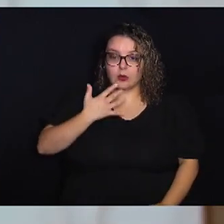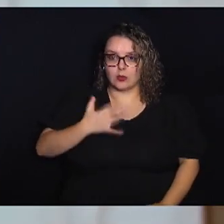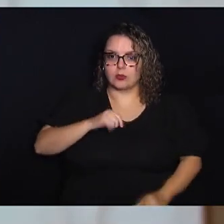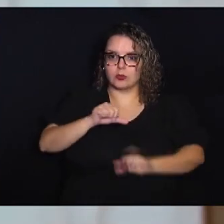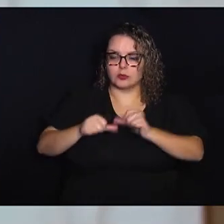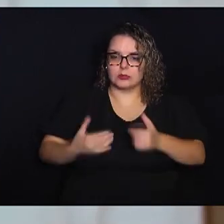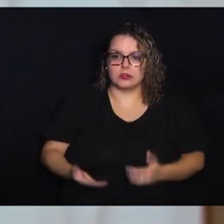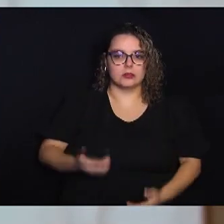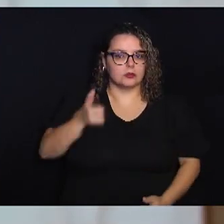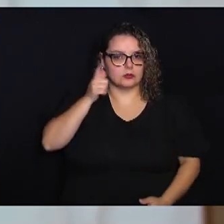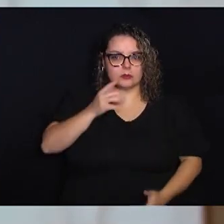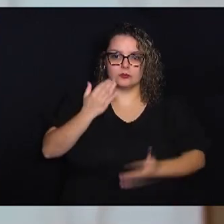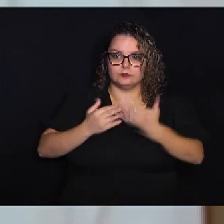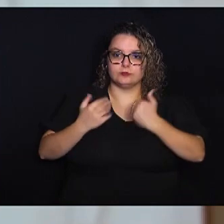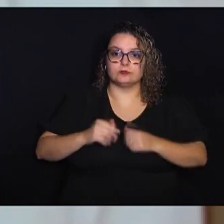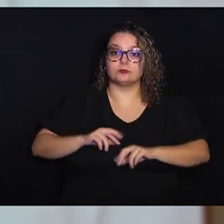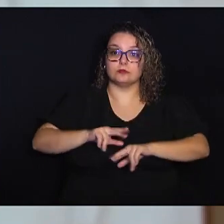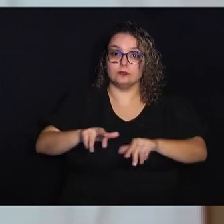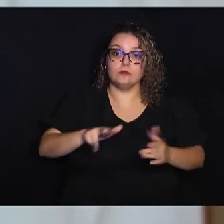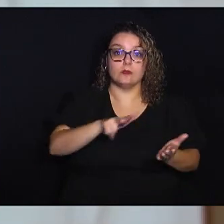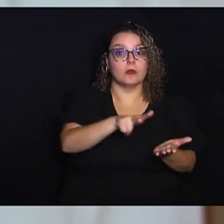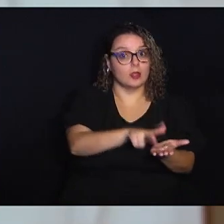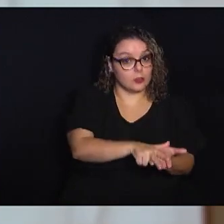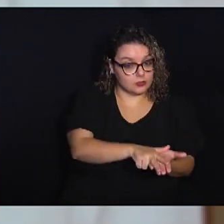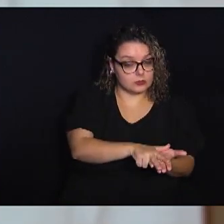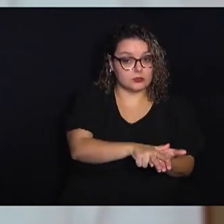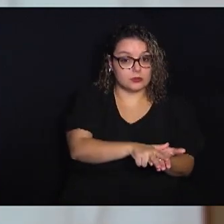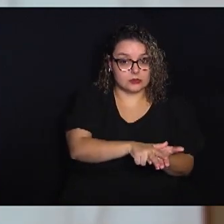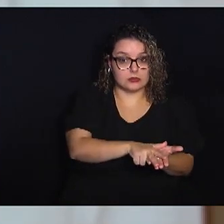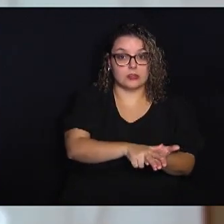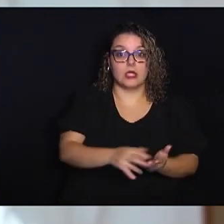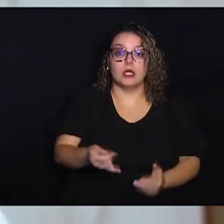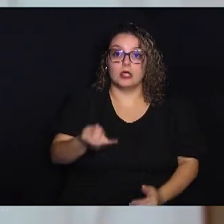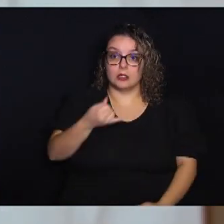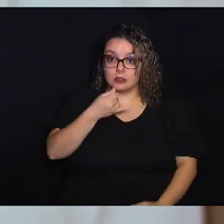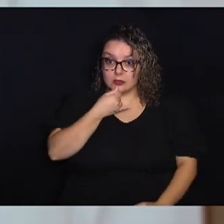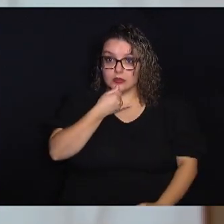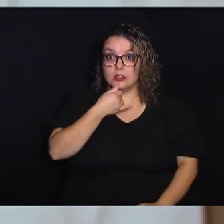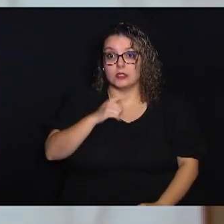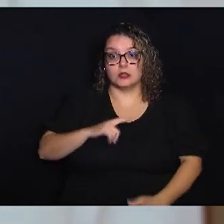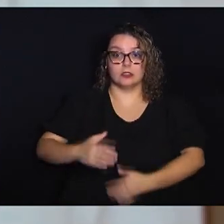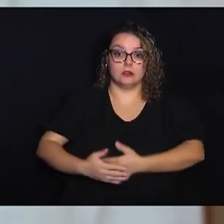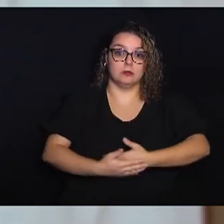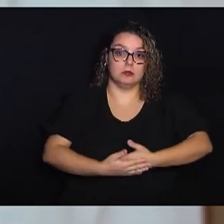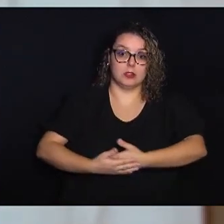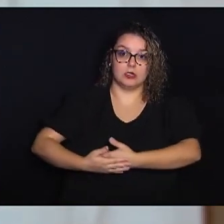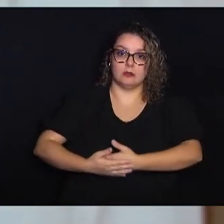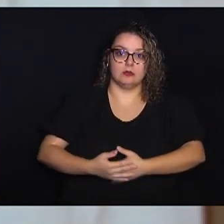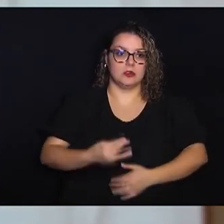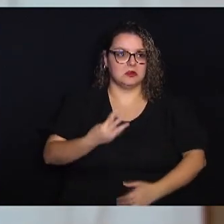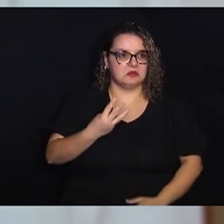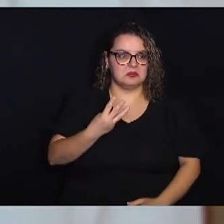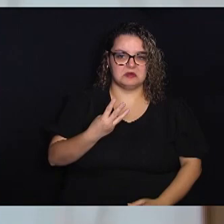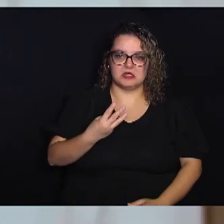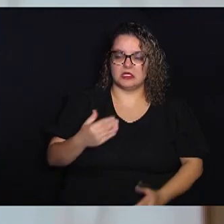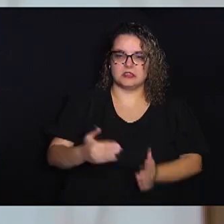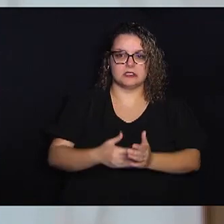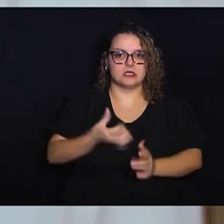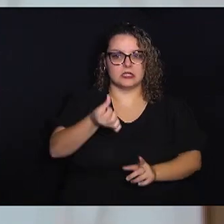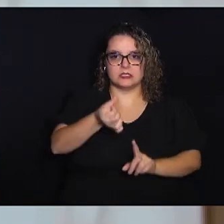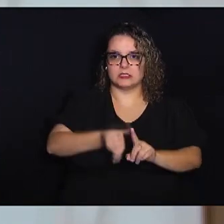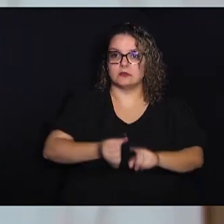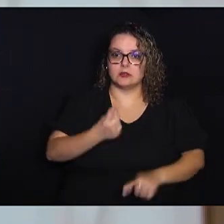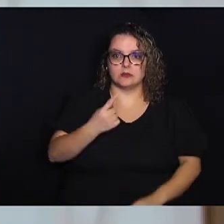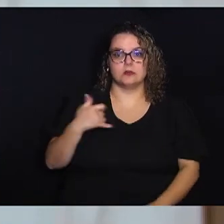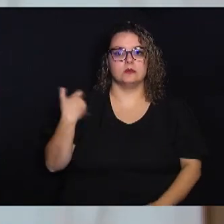alimentar, muitos precisam ser hospitalizados e, infelizmente, existem bebês aí de 3 a 6 meses, 1